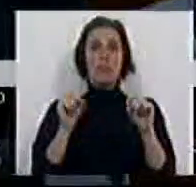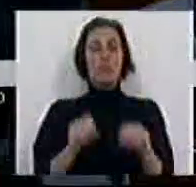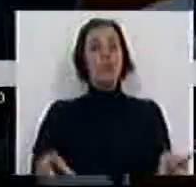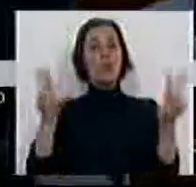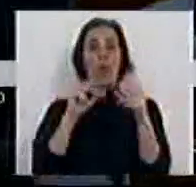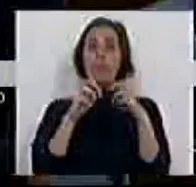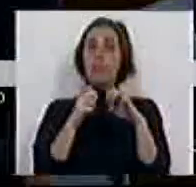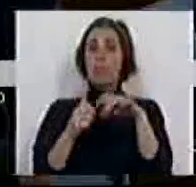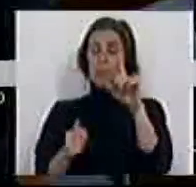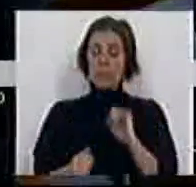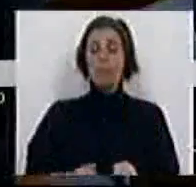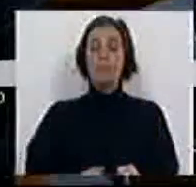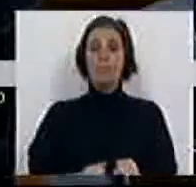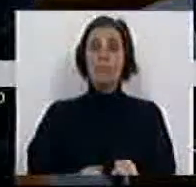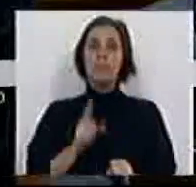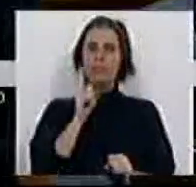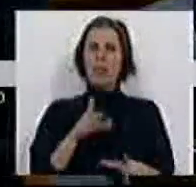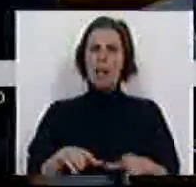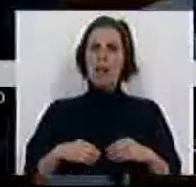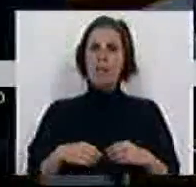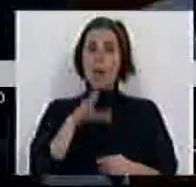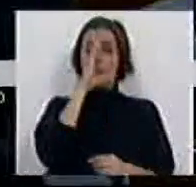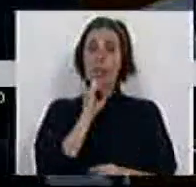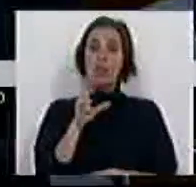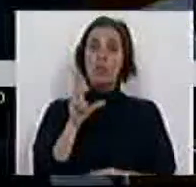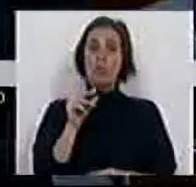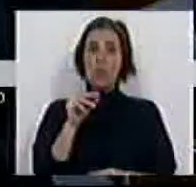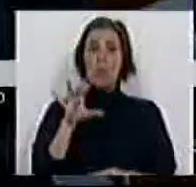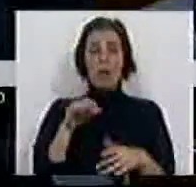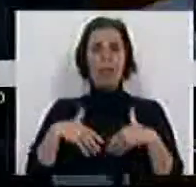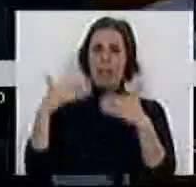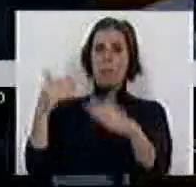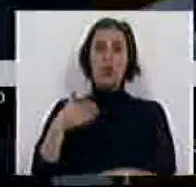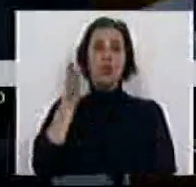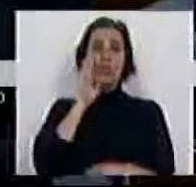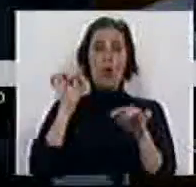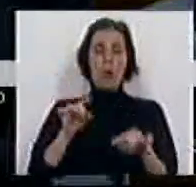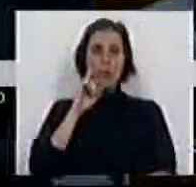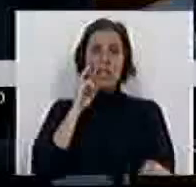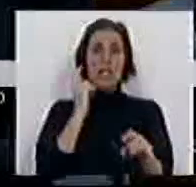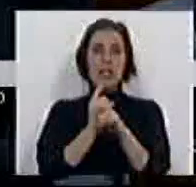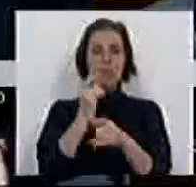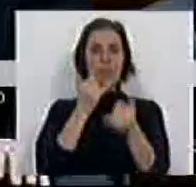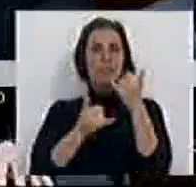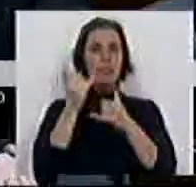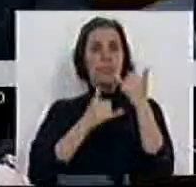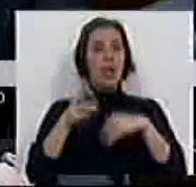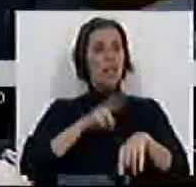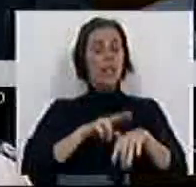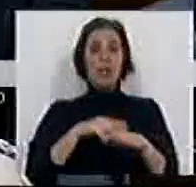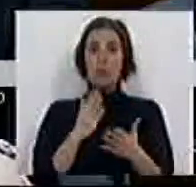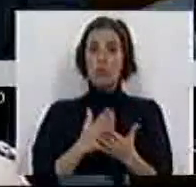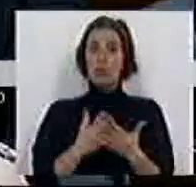novo problema. O Sr. Primeiro-Ministro tem de demitir o Ministro Nuno Crato, depois de termos visto hoje inspeções a substituírem-se a direções